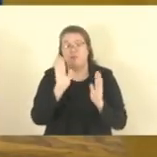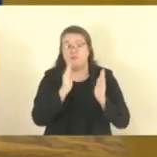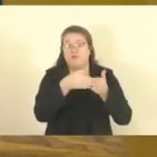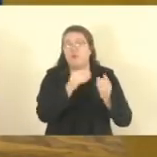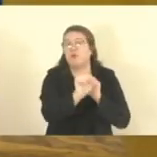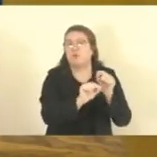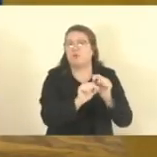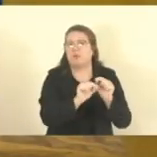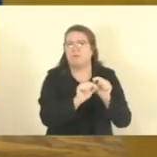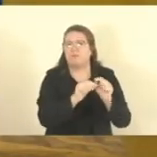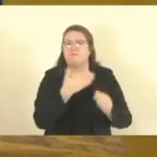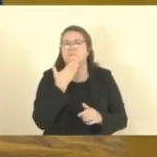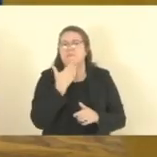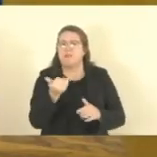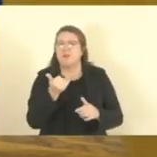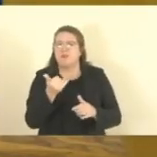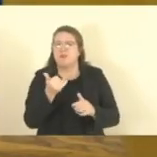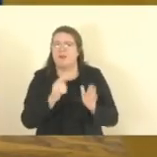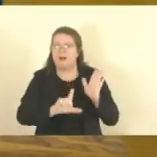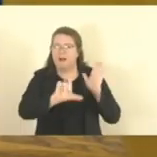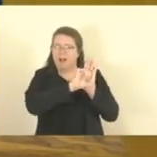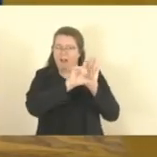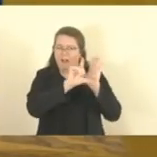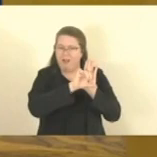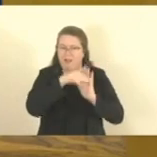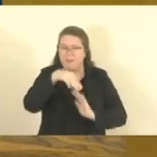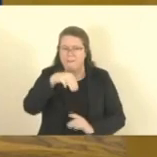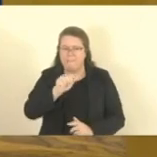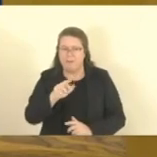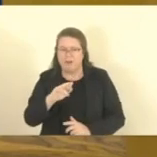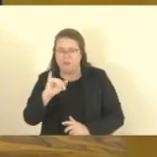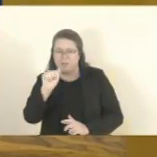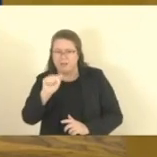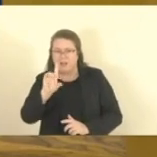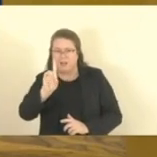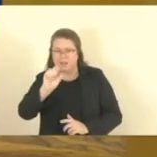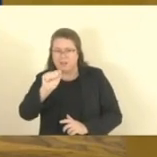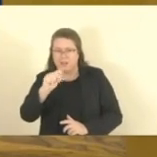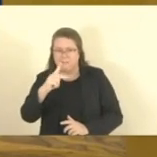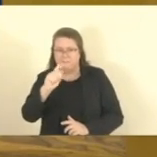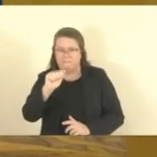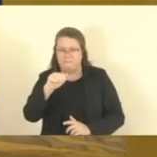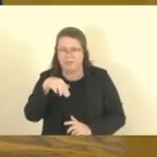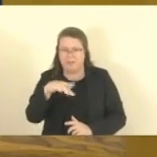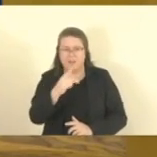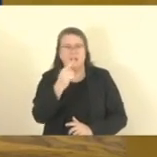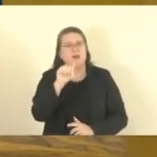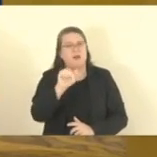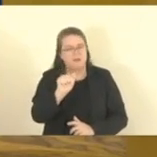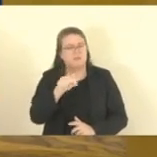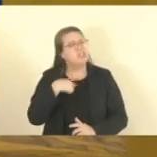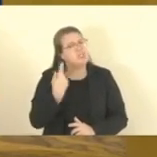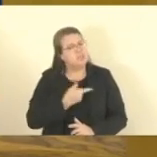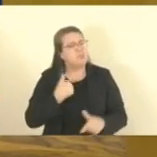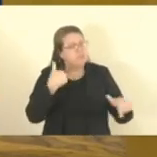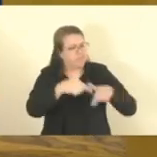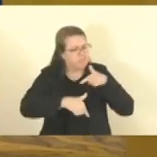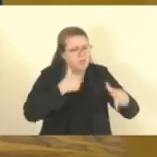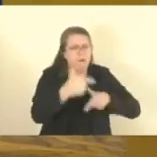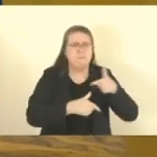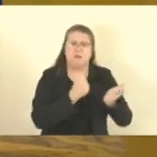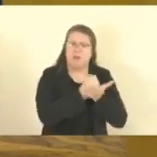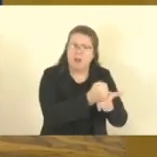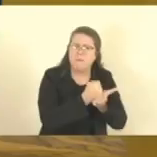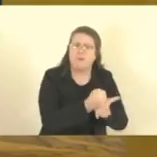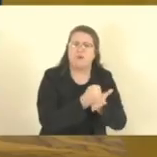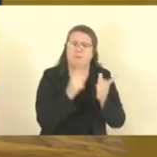mais eficaz a Lei Maria da Penha e aí a gente de fato trabalhar, contribuir para reduzir os níveis de